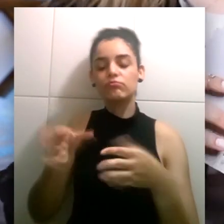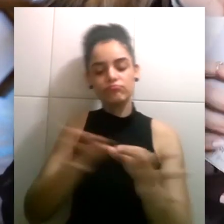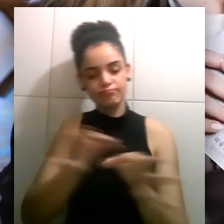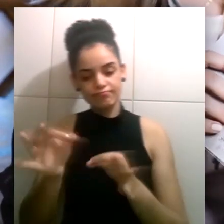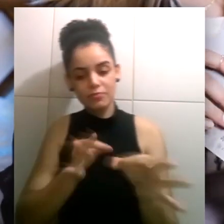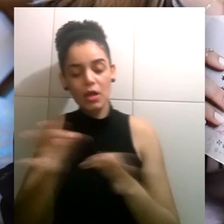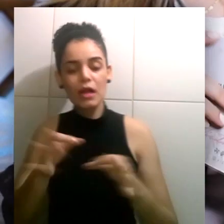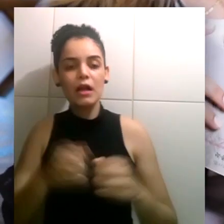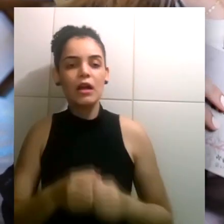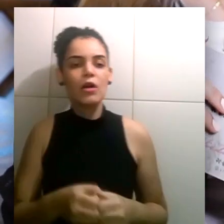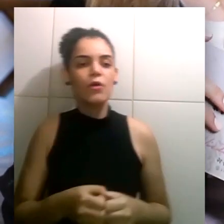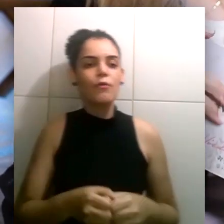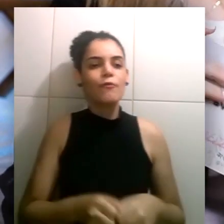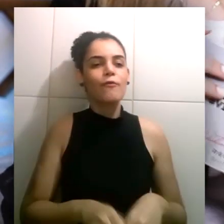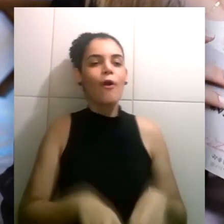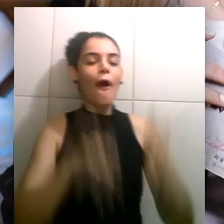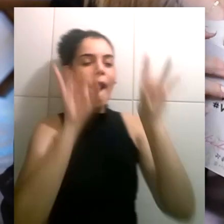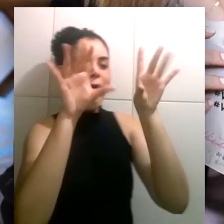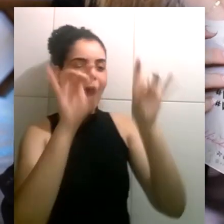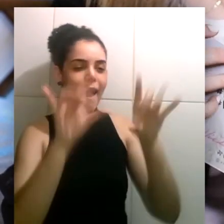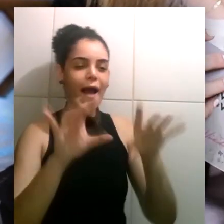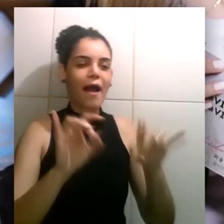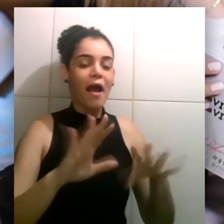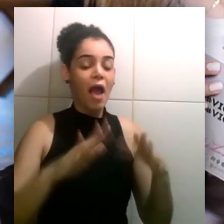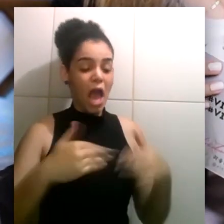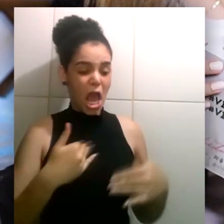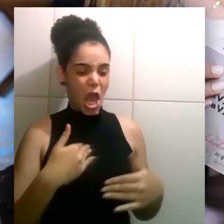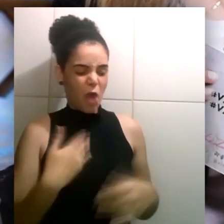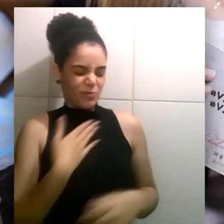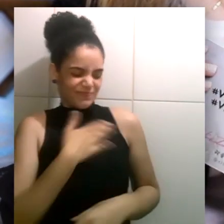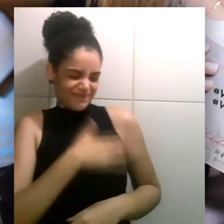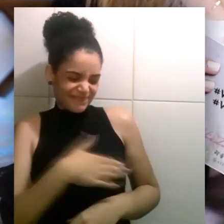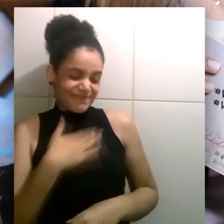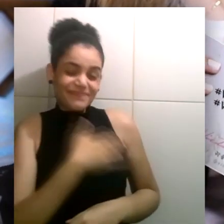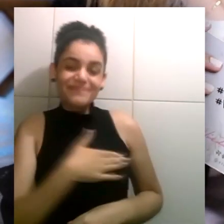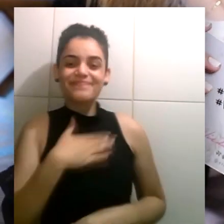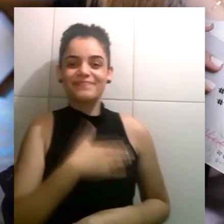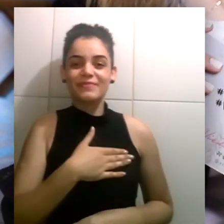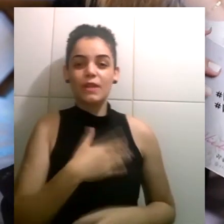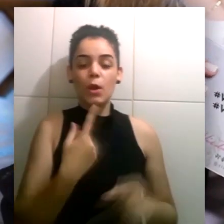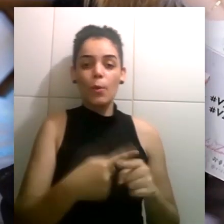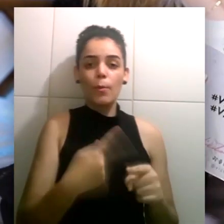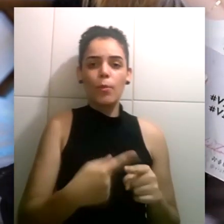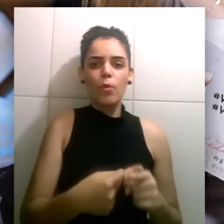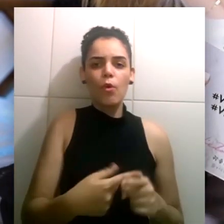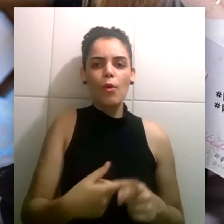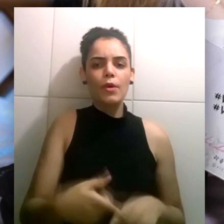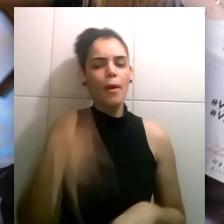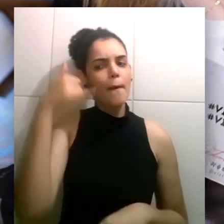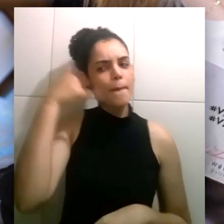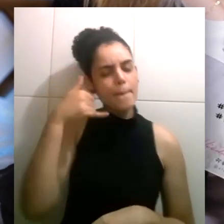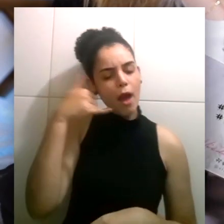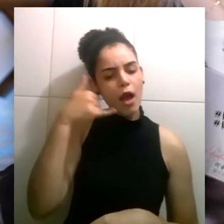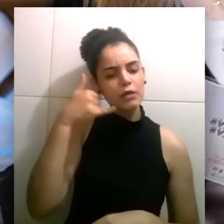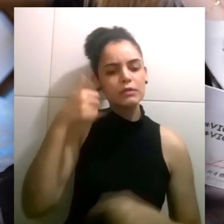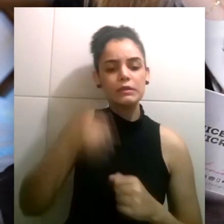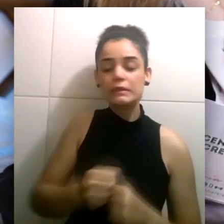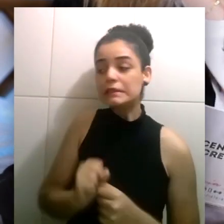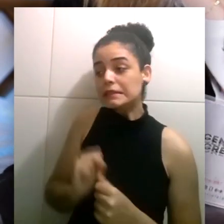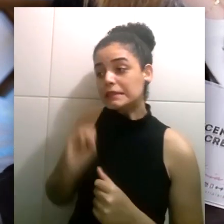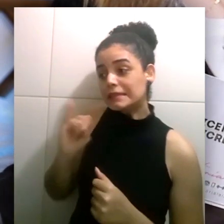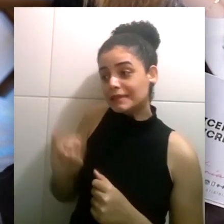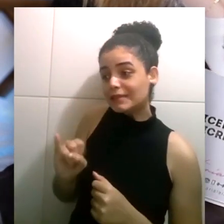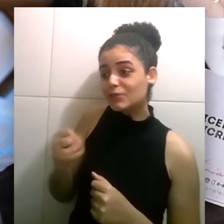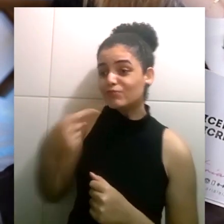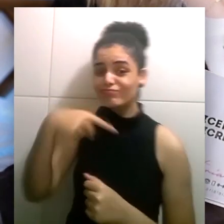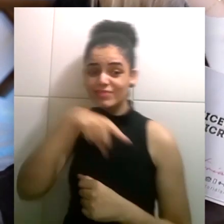Esse projeto foi, assim, bem especial. Me senti hiper honrada, porque quando o produtor telefonou, ele falou, Raquel, se você